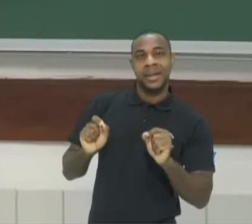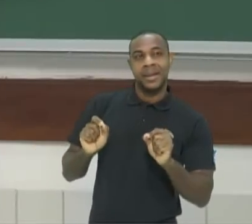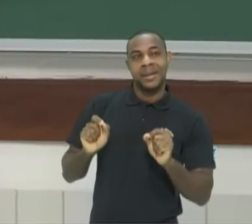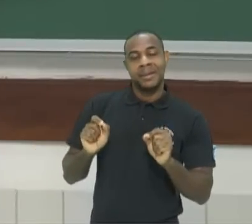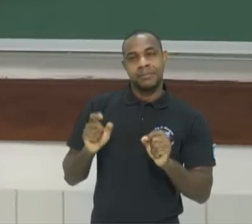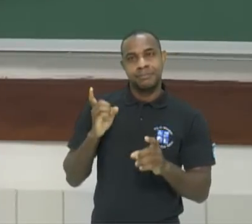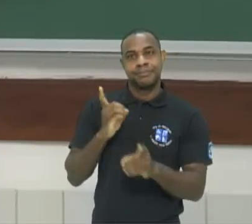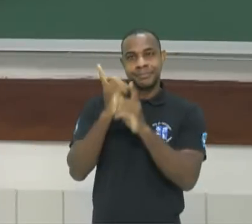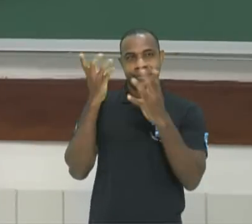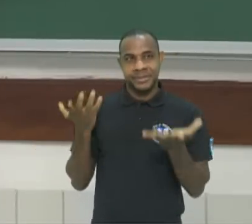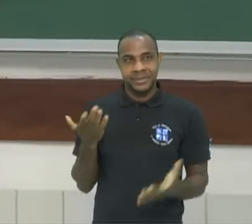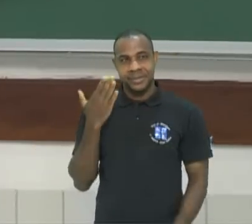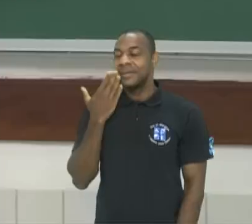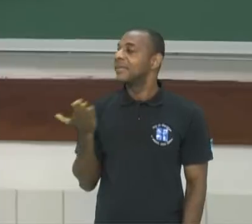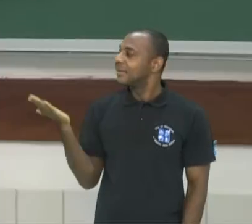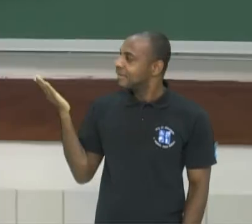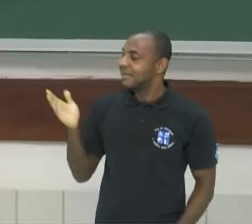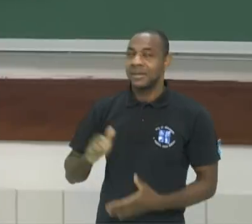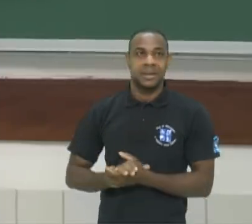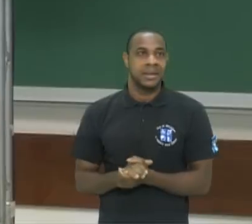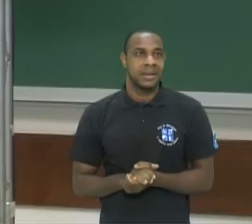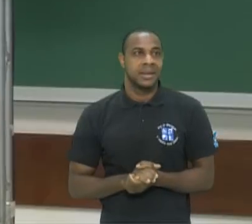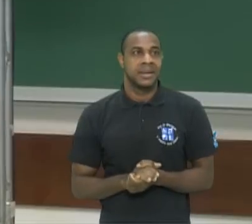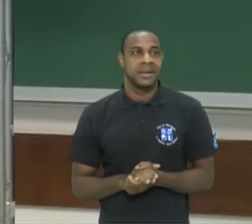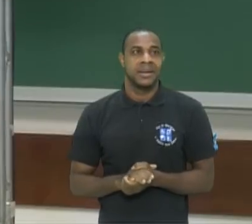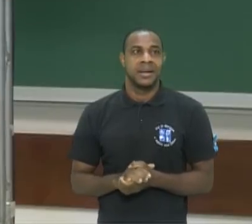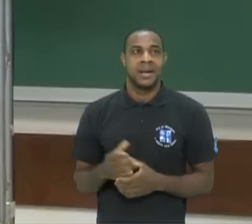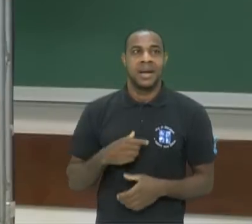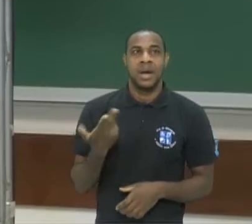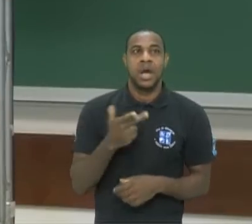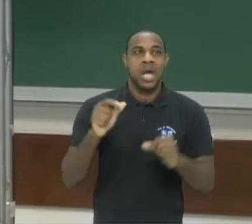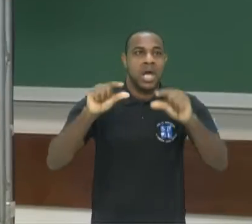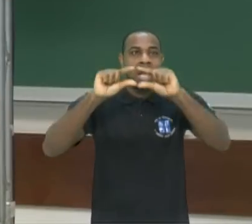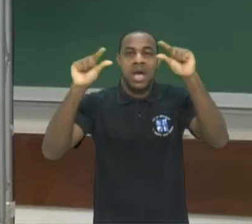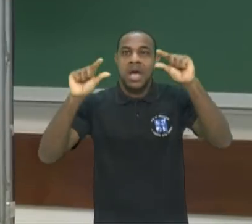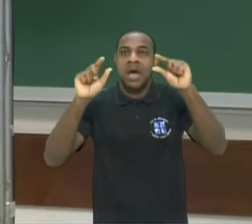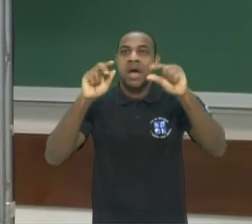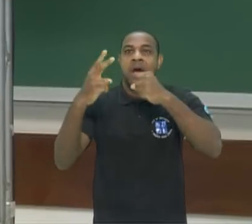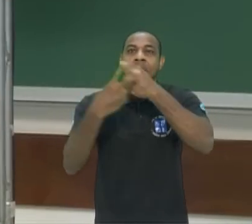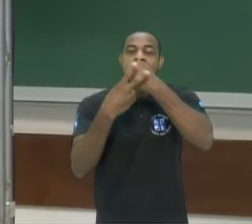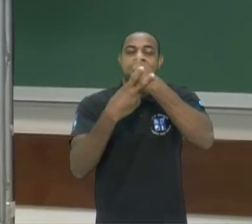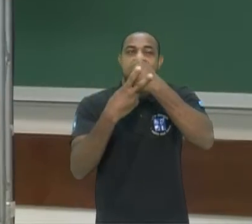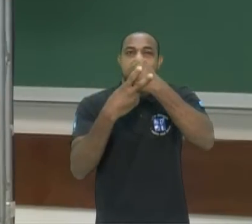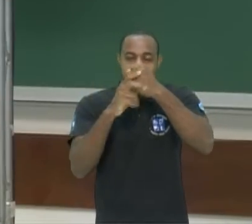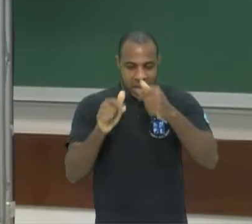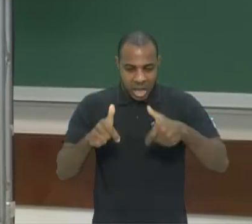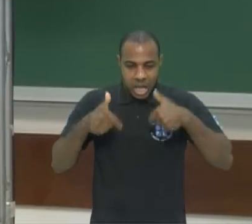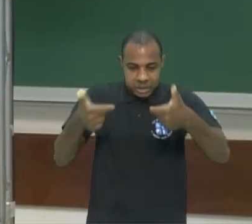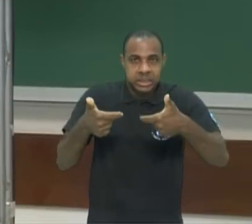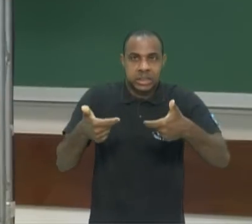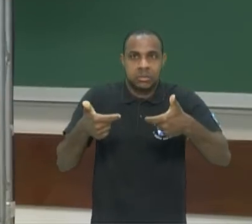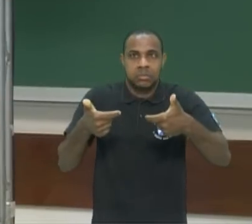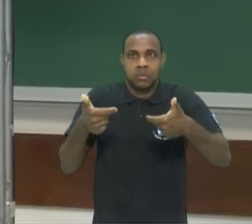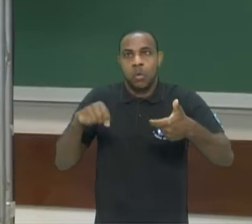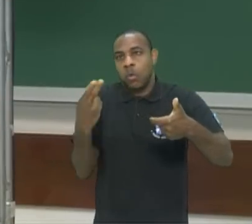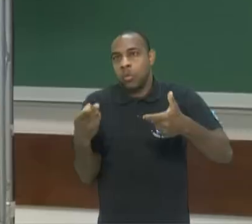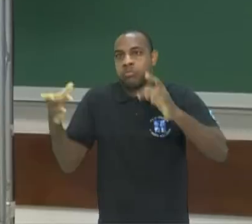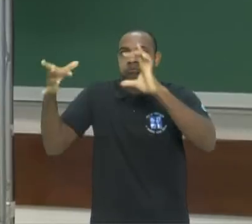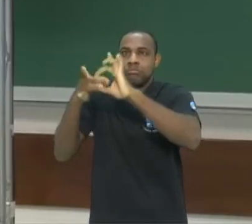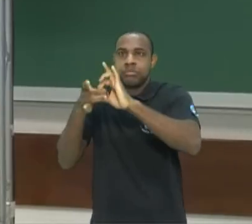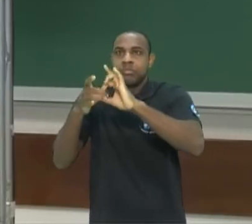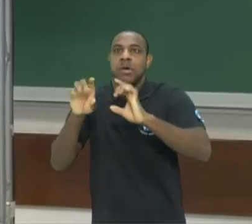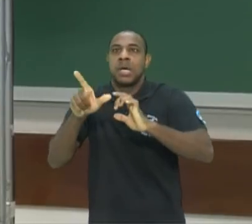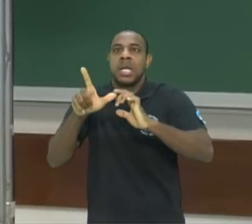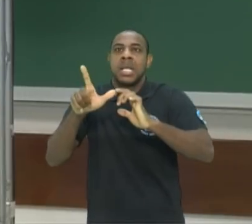verificar. Primeiro momento nosso é olhar o verbo e verificar ação ou ligação. Então,